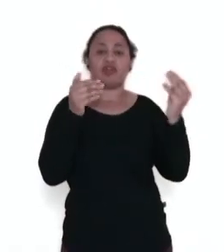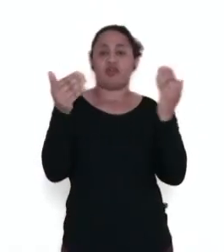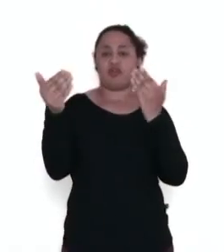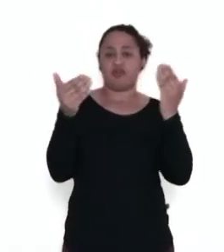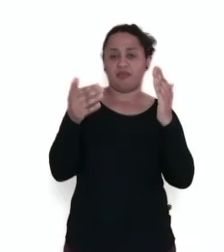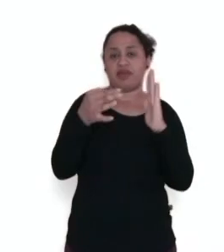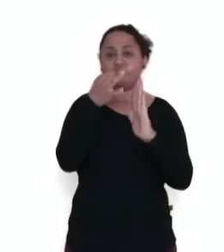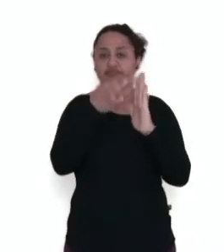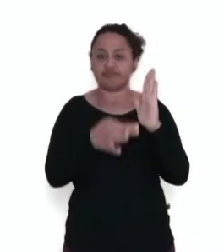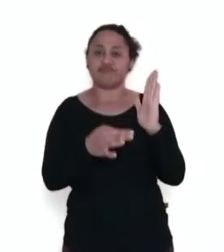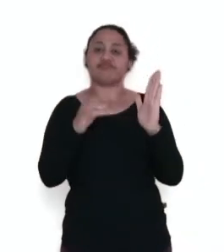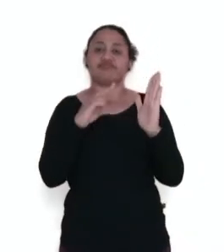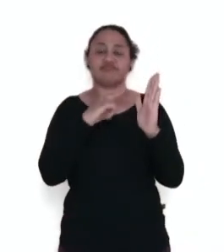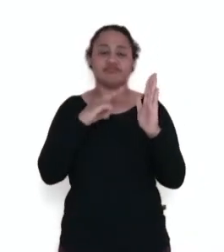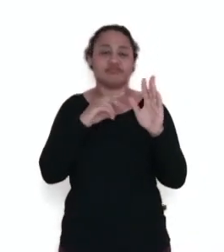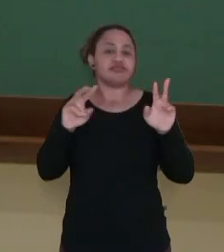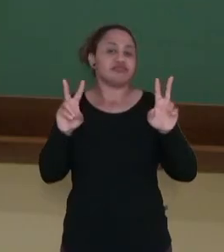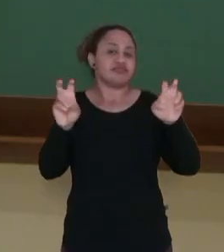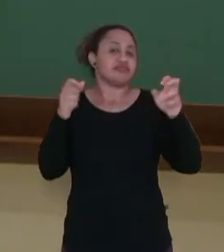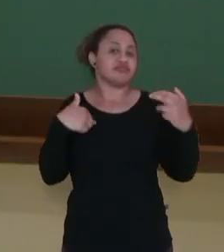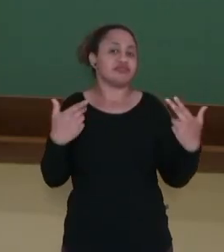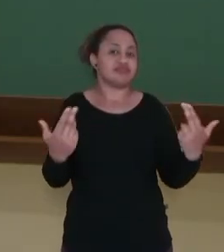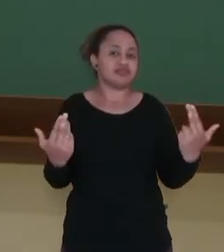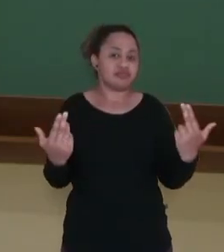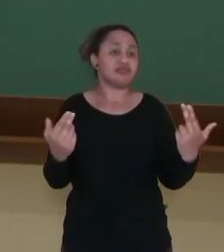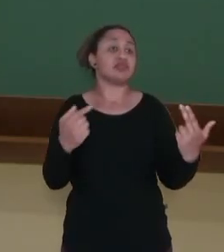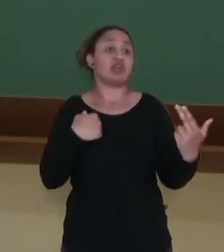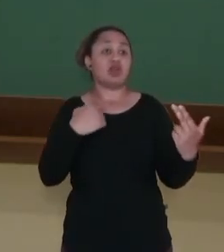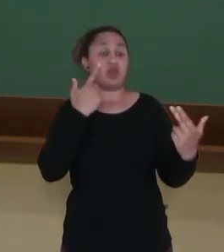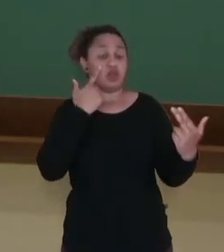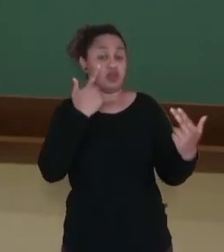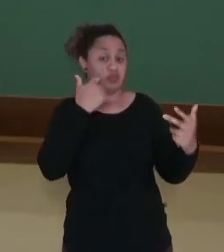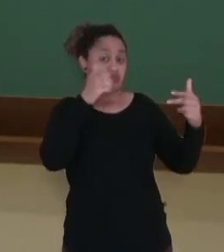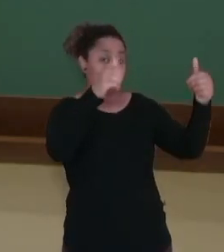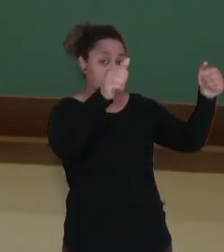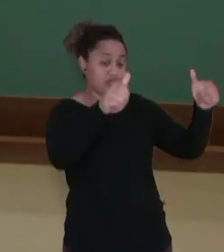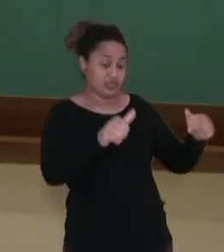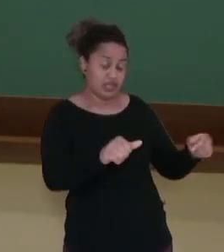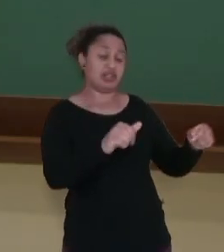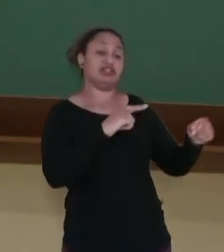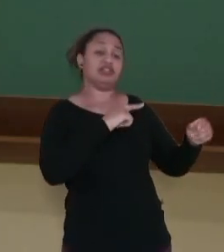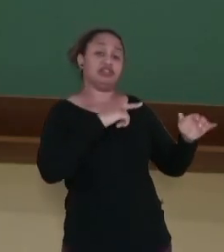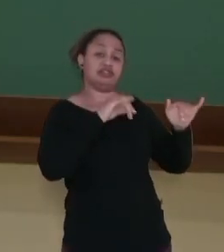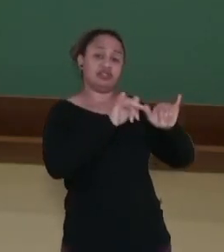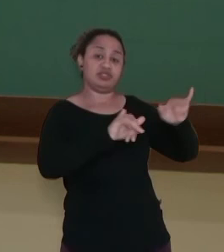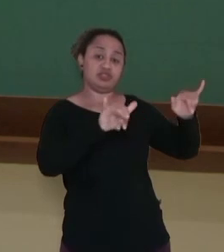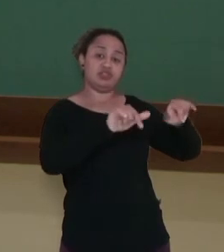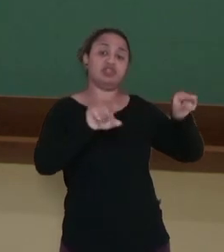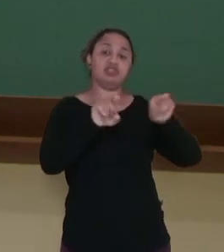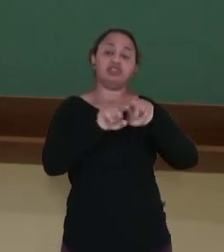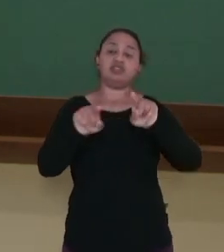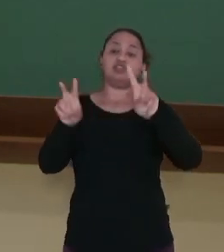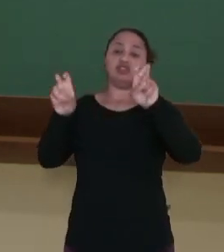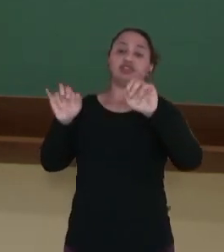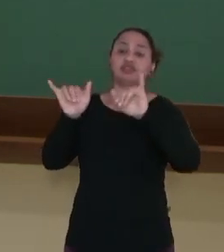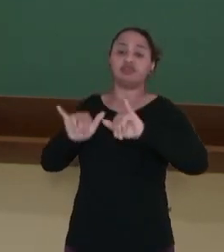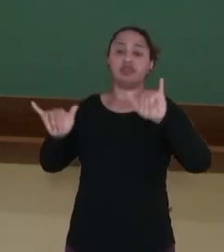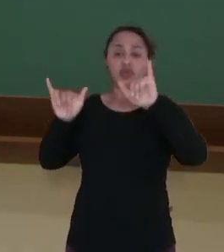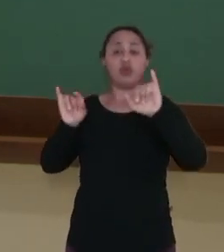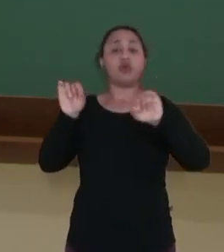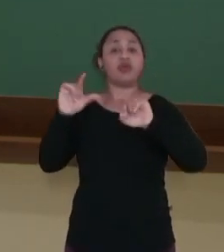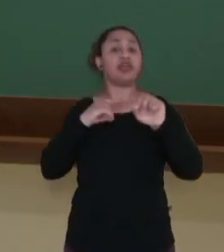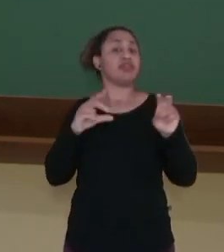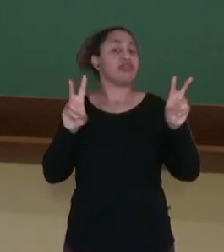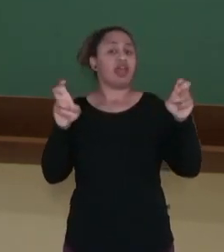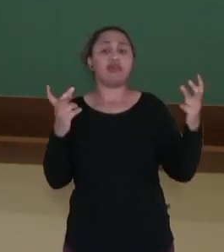de textos que tratam do mesmo tema. Nós vimos ali o cartaz, né, uma campanha, e um título de uma notícia que